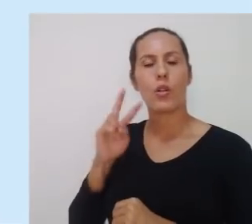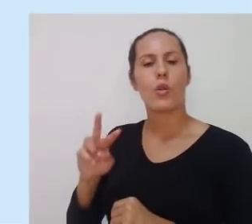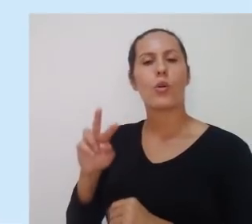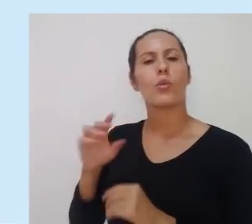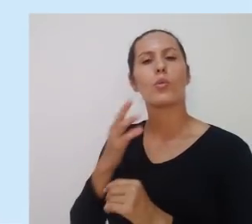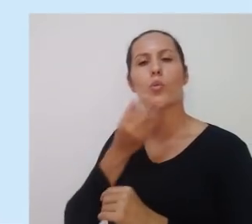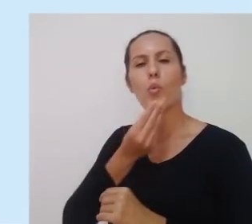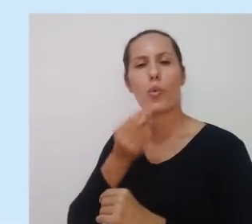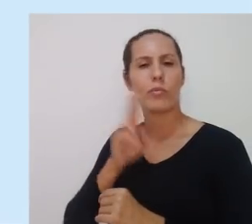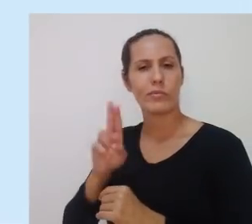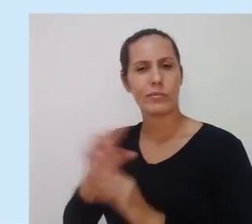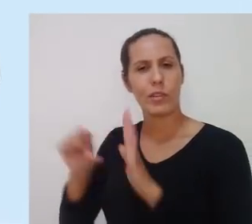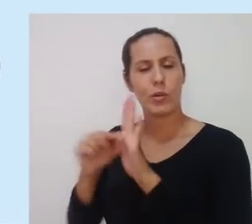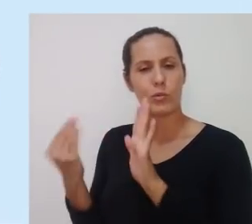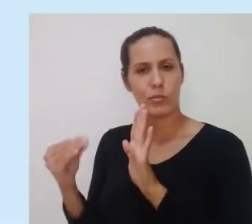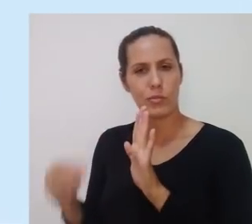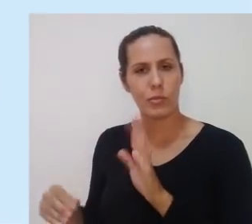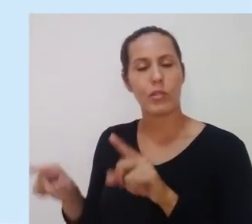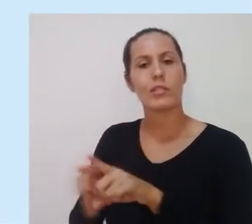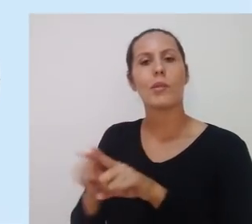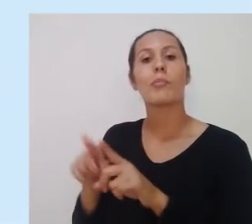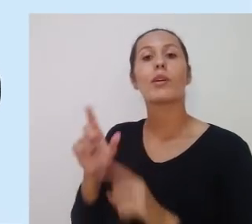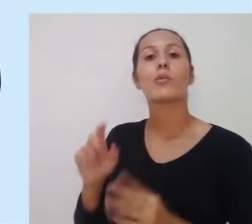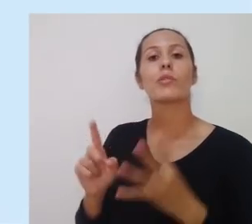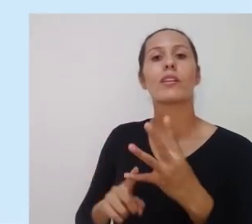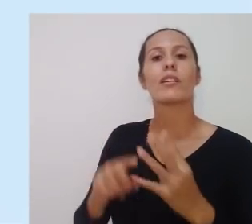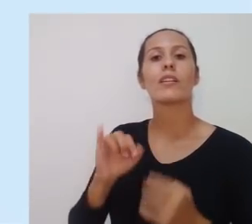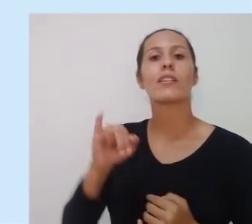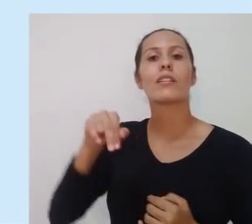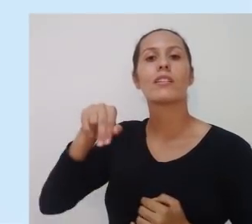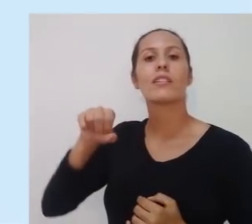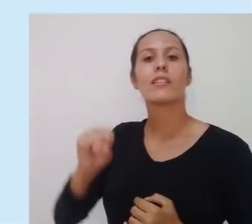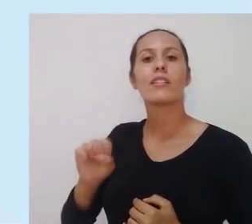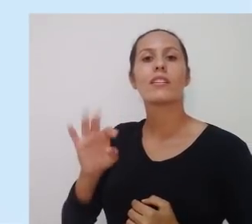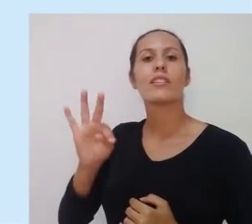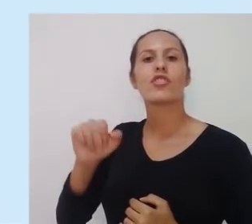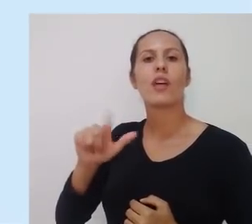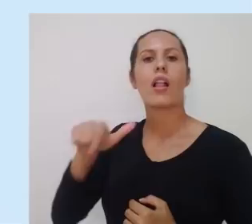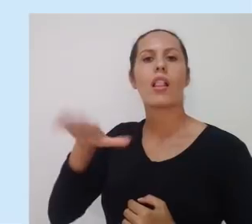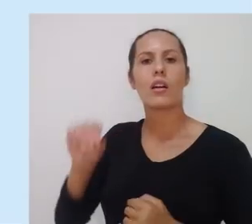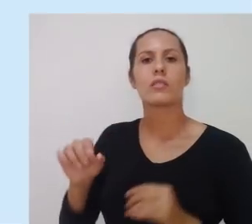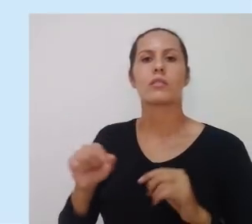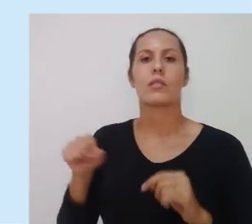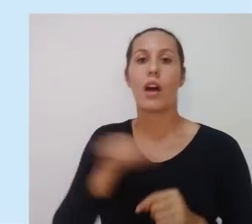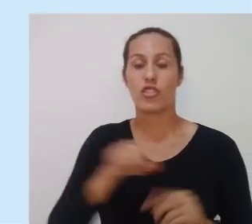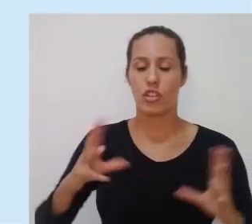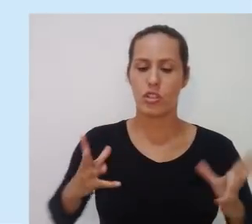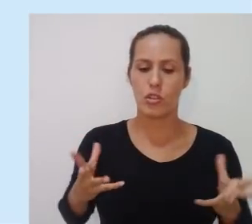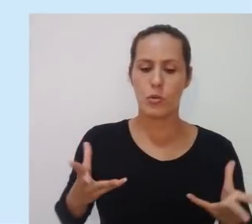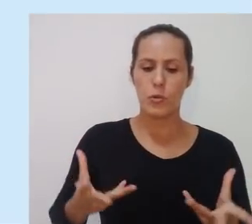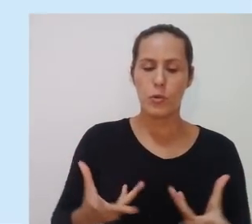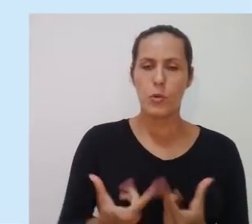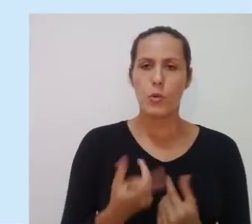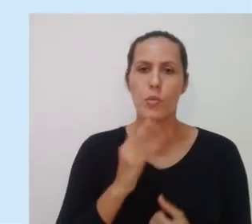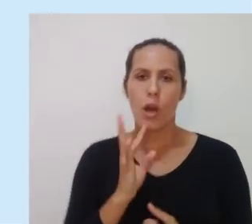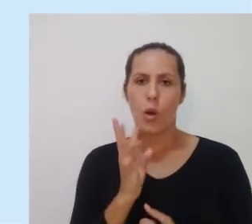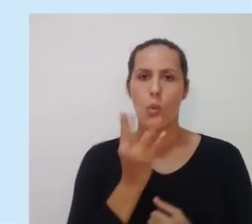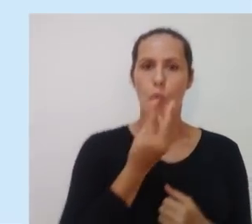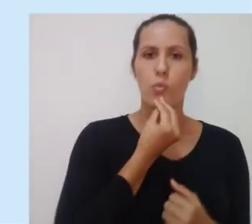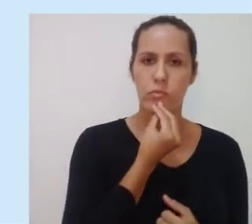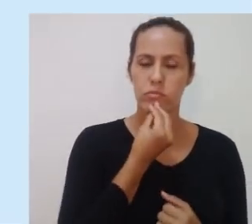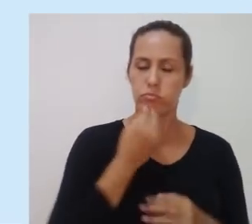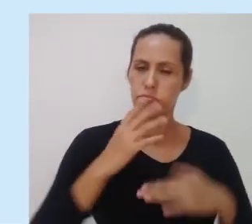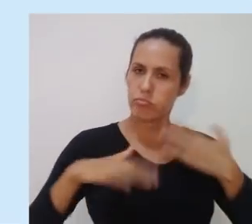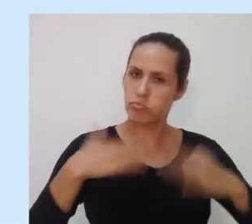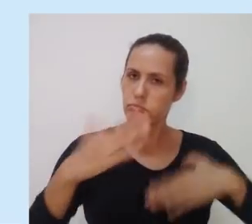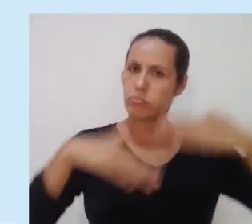Laia, Zé Negão, Camaragibe e também instalação. Vamos nos apropriar desse conhecimento